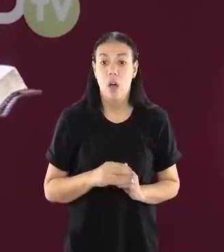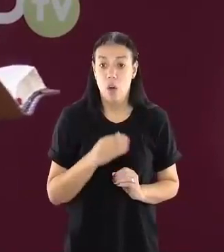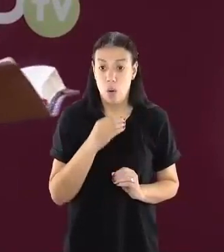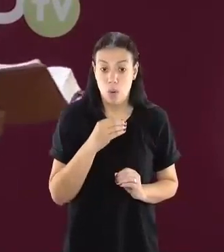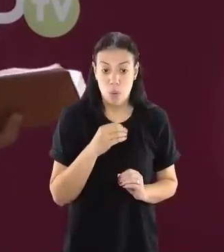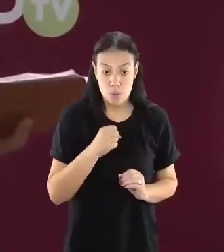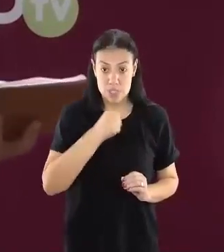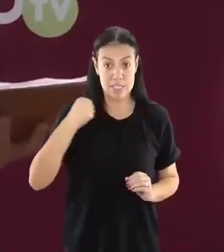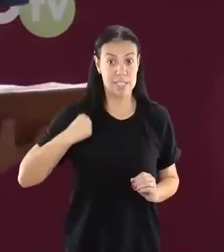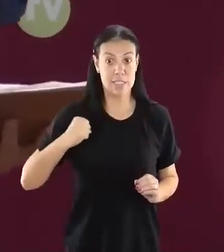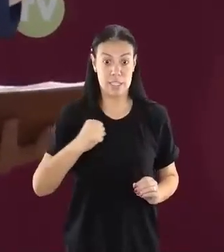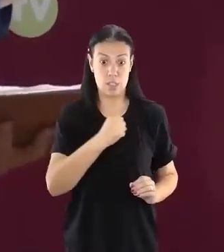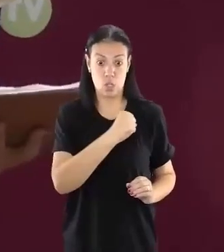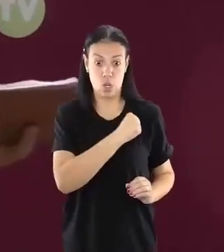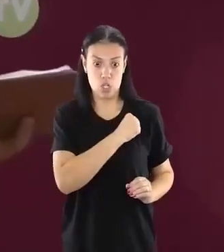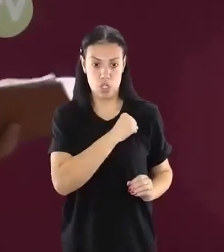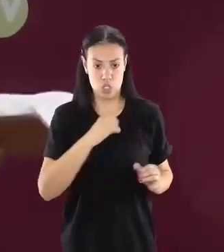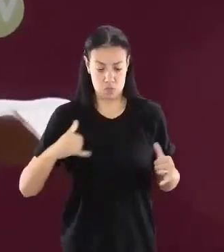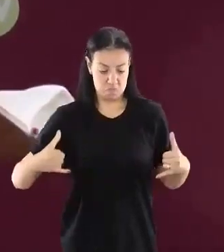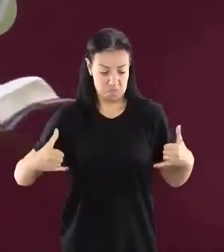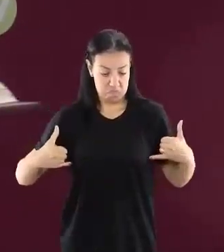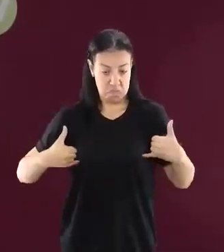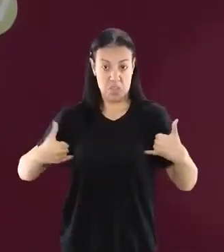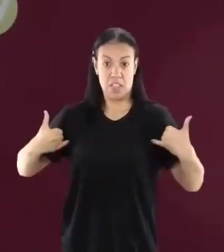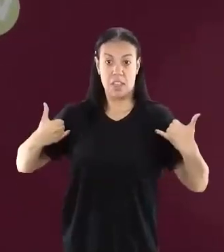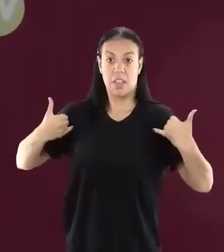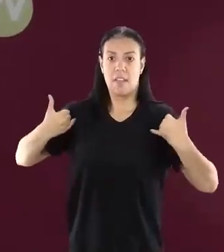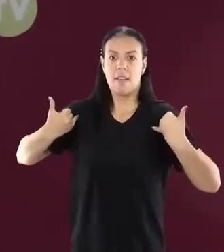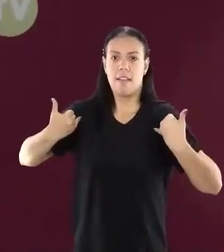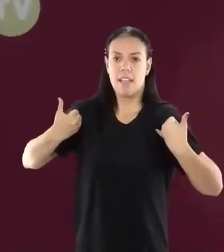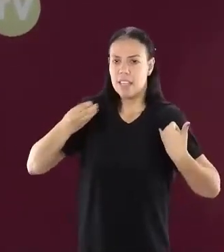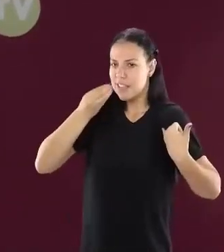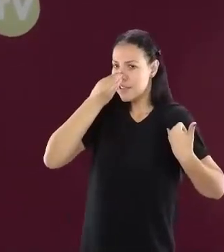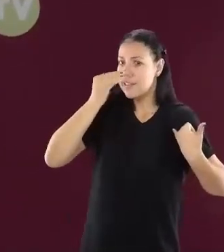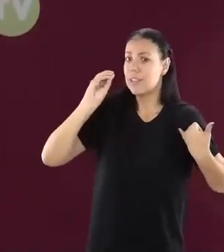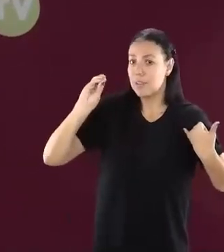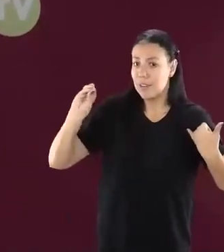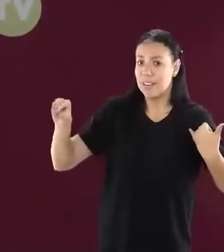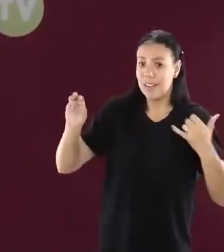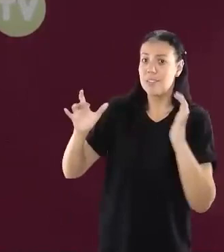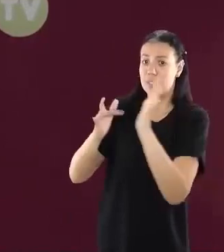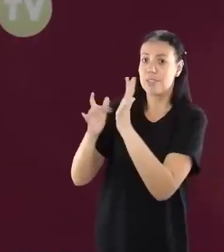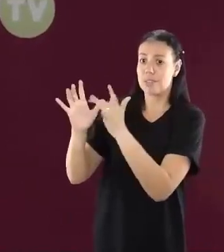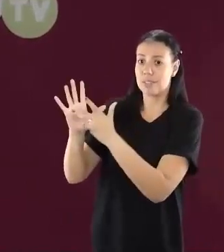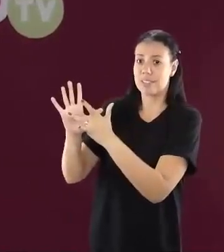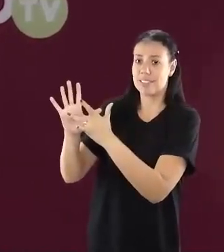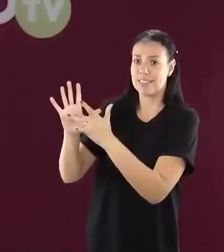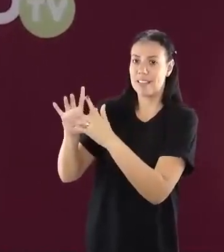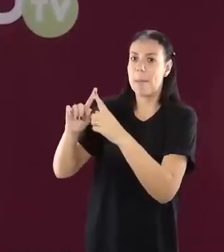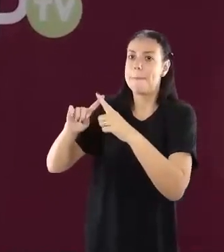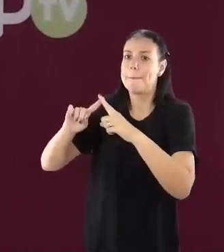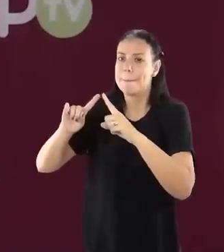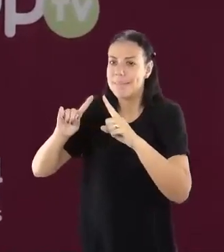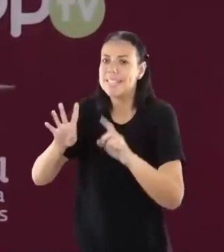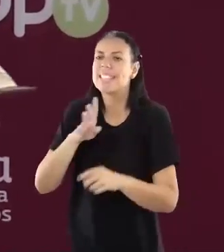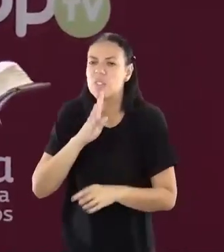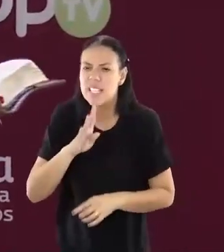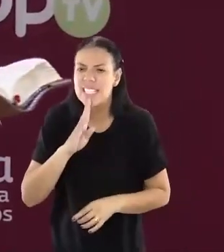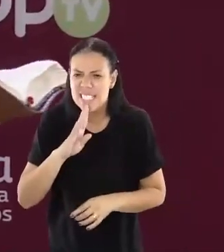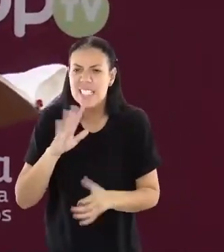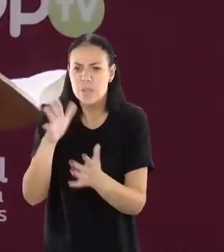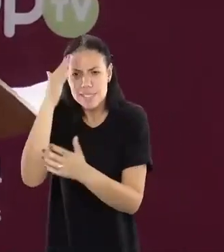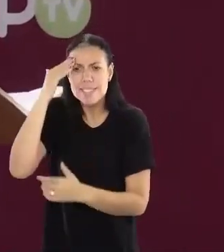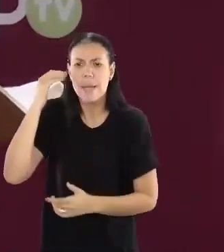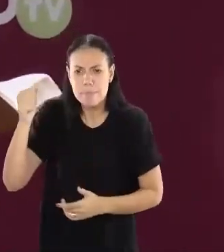ao longo do ministério de Jesus, eles resistiram a Jesus, apenas religiosos, detentores do